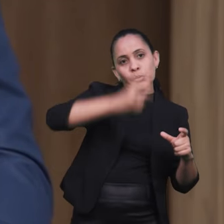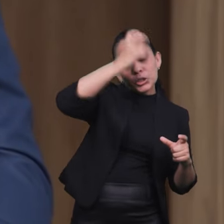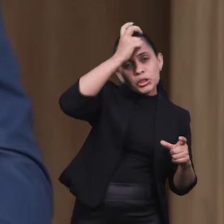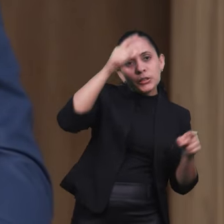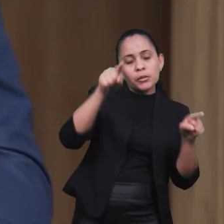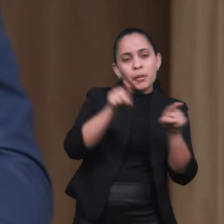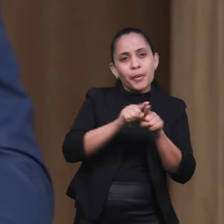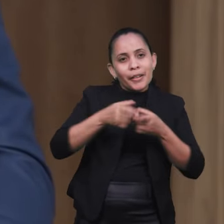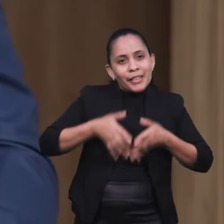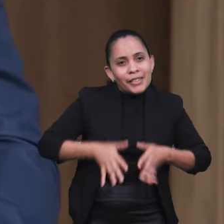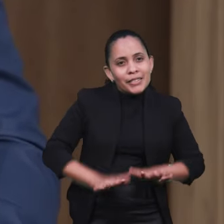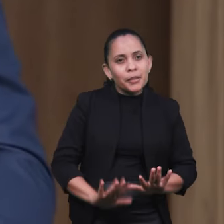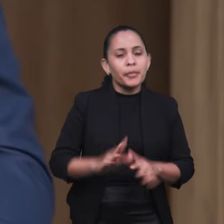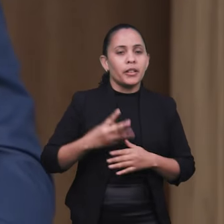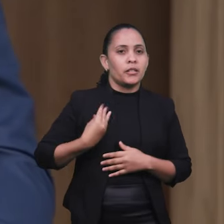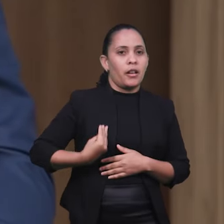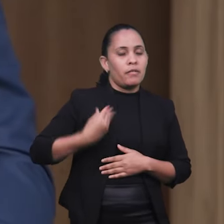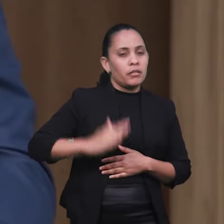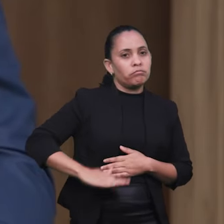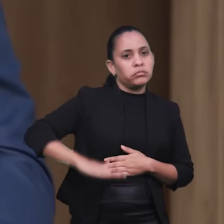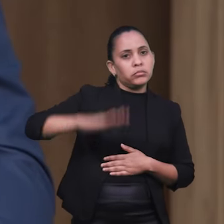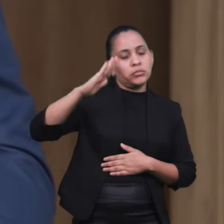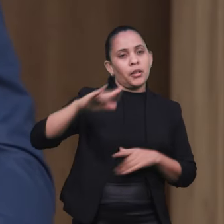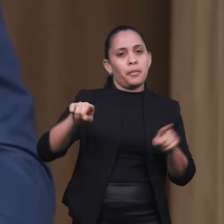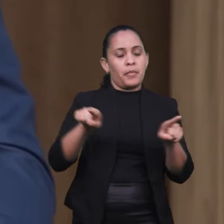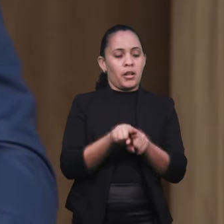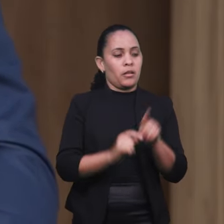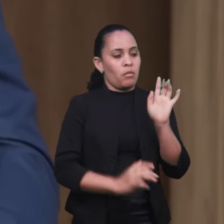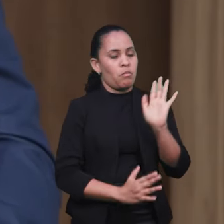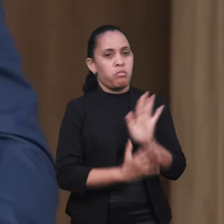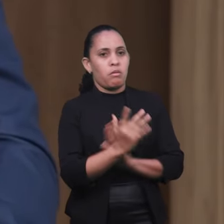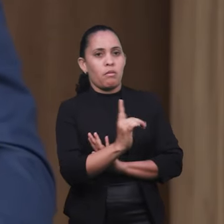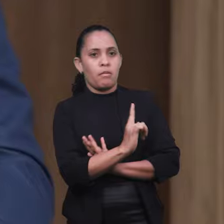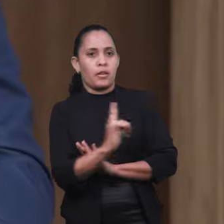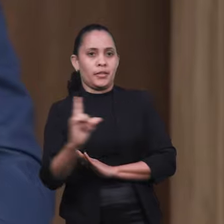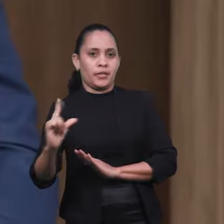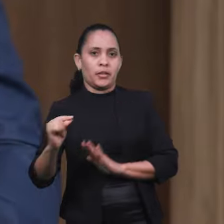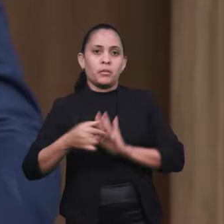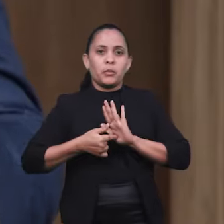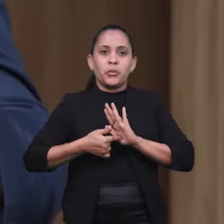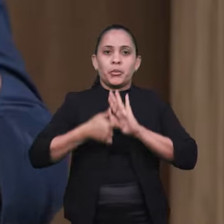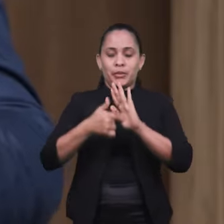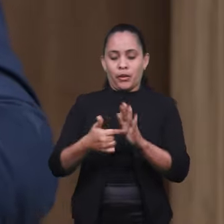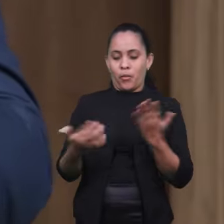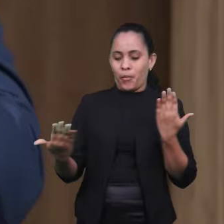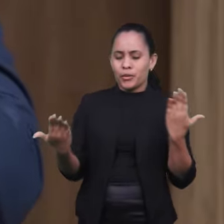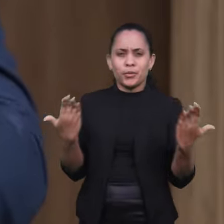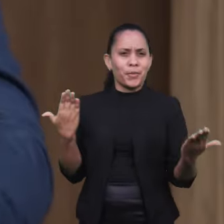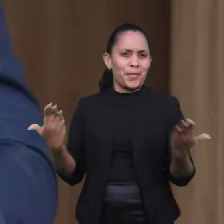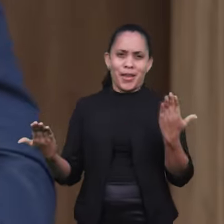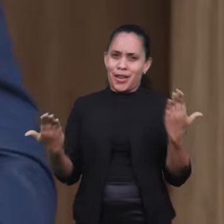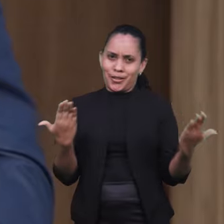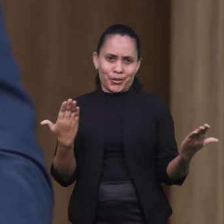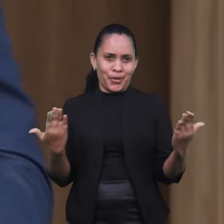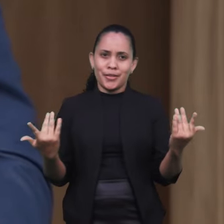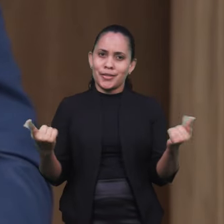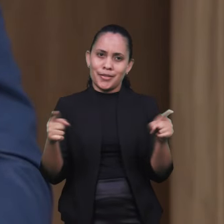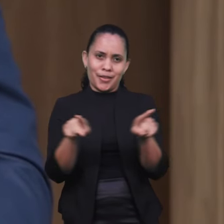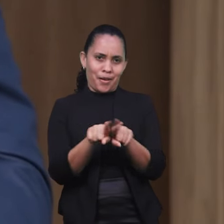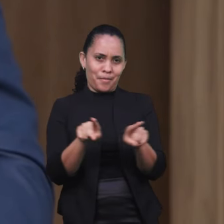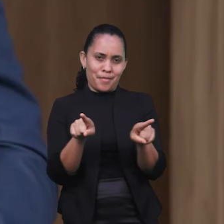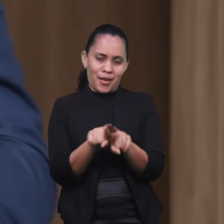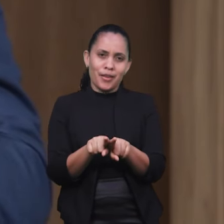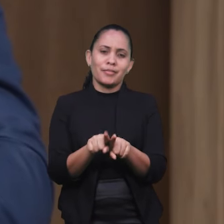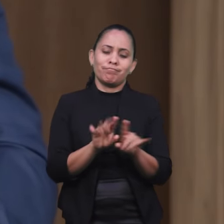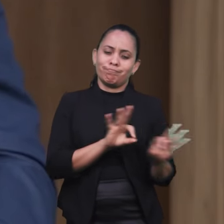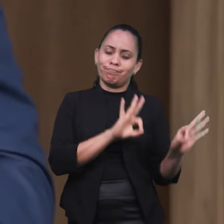seu nascimento, vida, até o rompimento, a saída. E nós estamos traçando alguns paralelos que